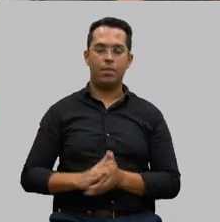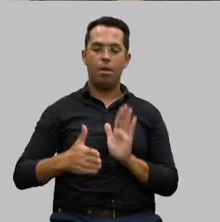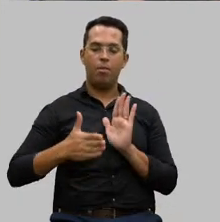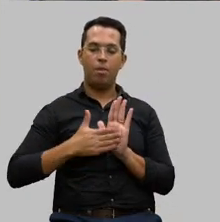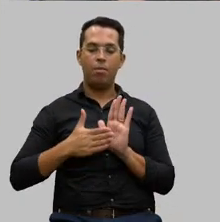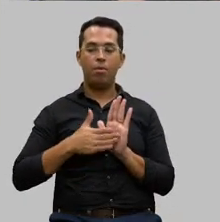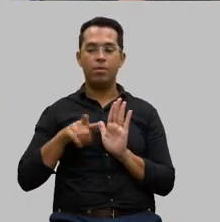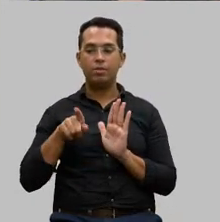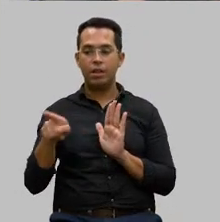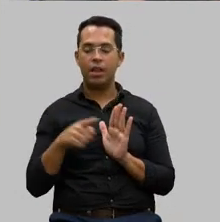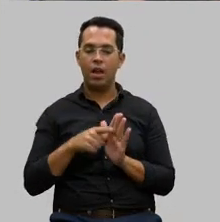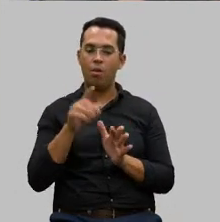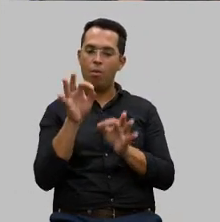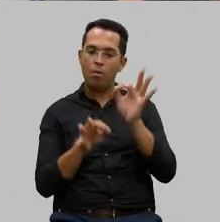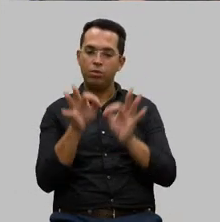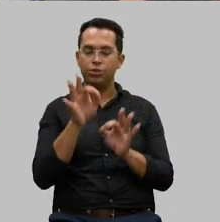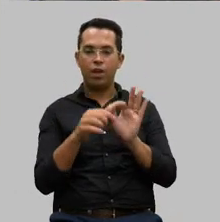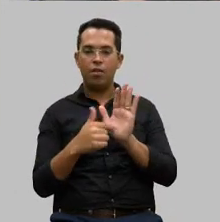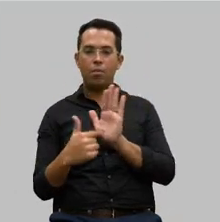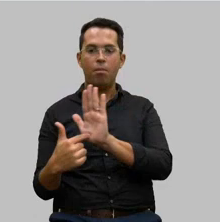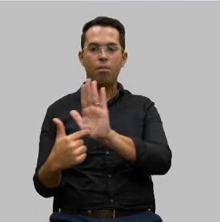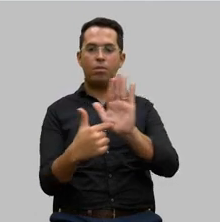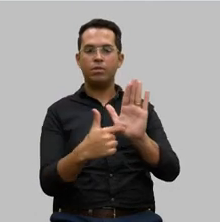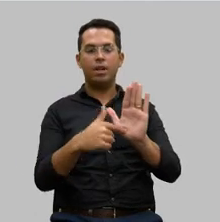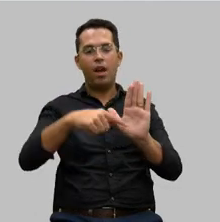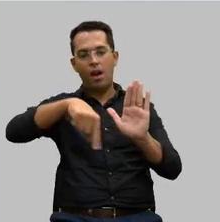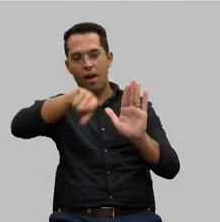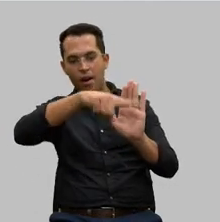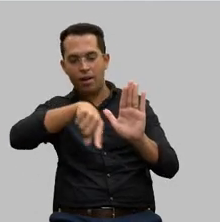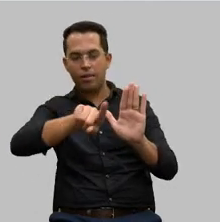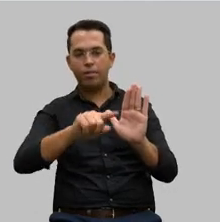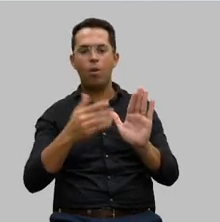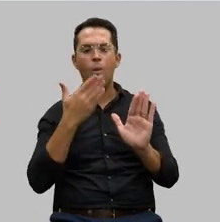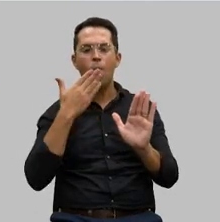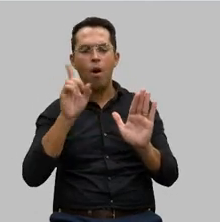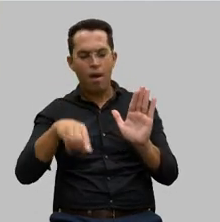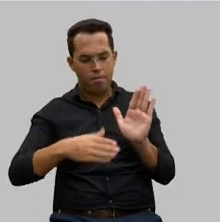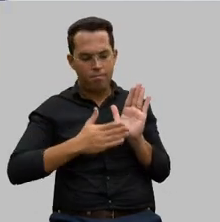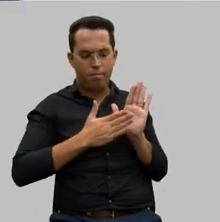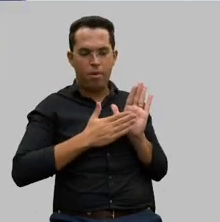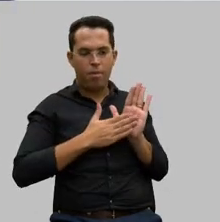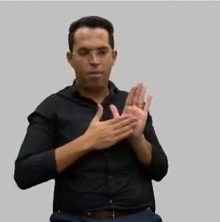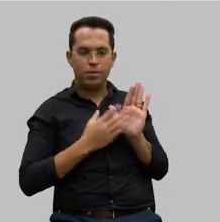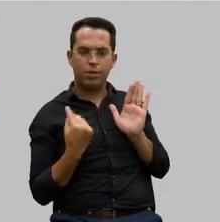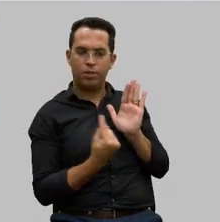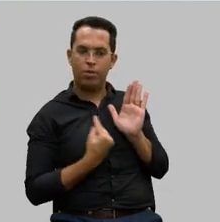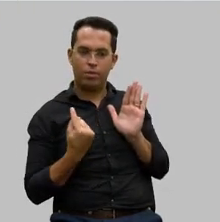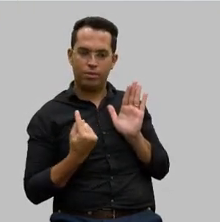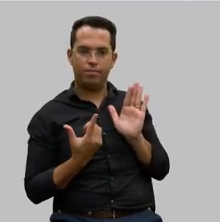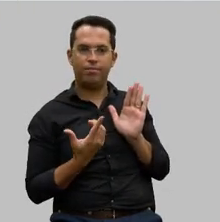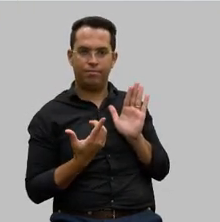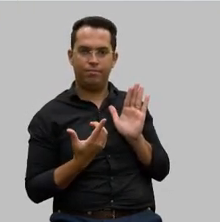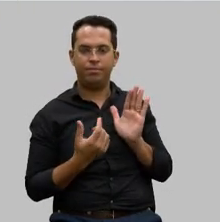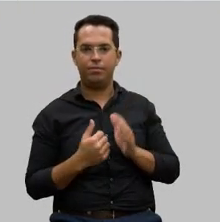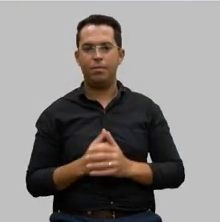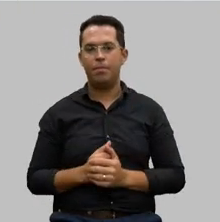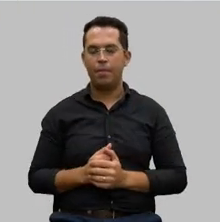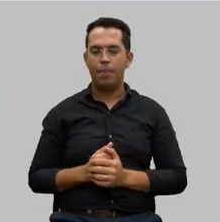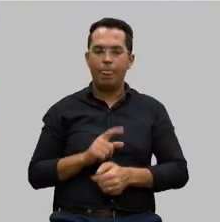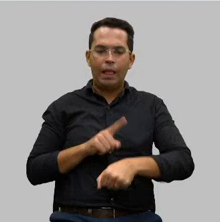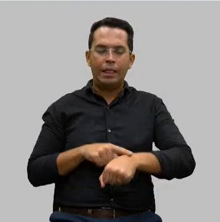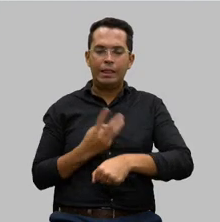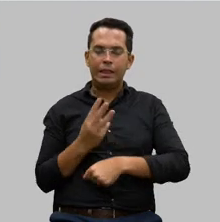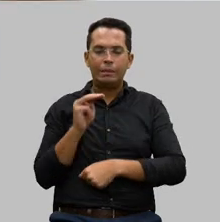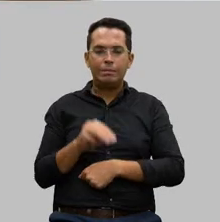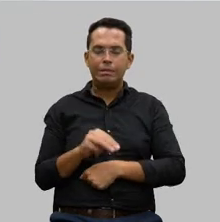projeto para poder vir aqui e mostrar para vocês Tá qual que é nossa proposta o a principal que não não deu tempo de falar é